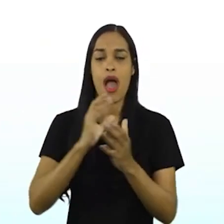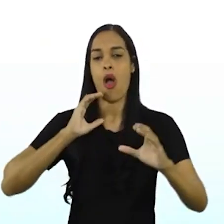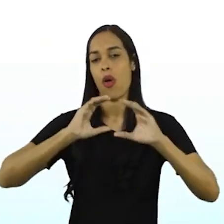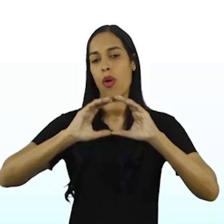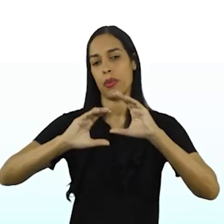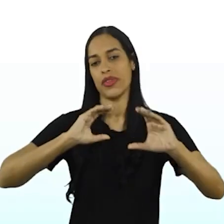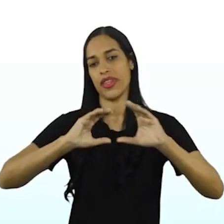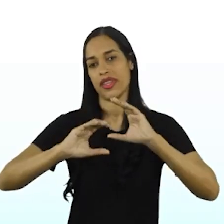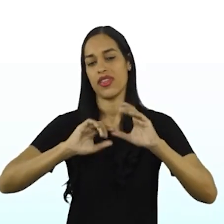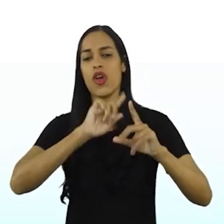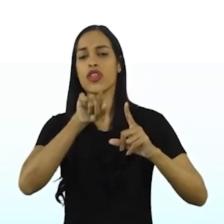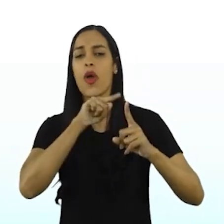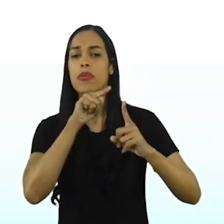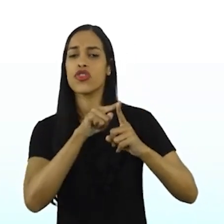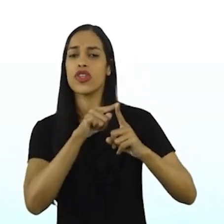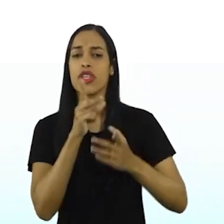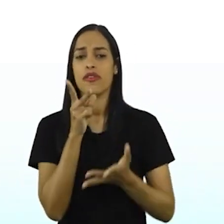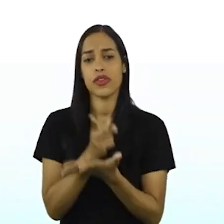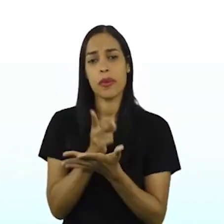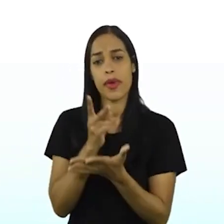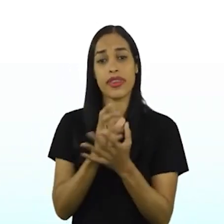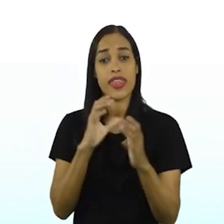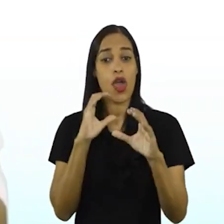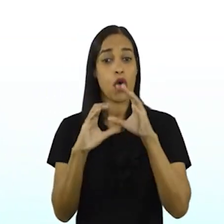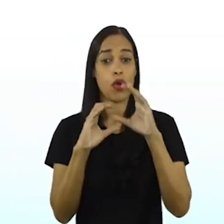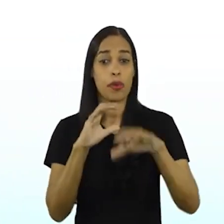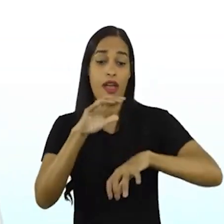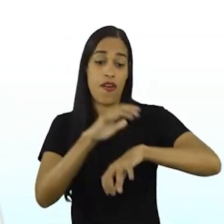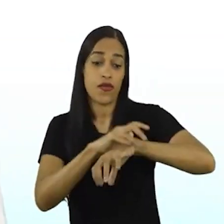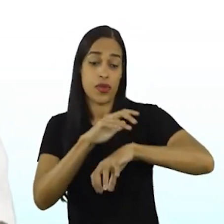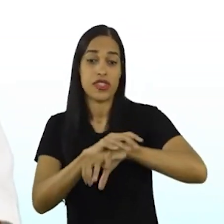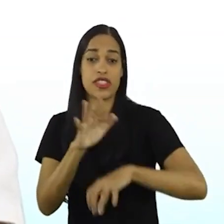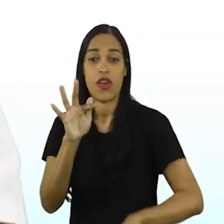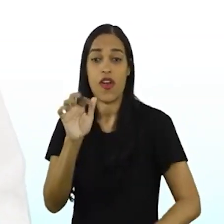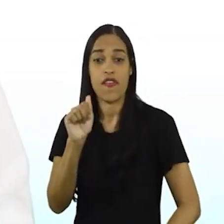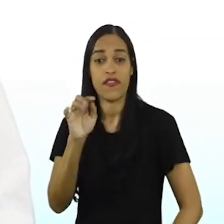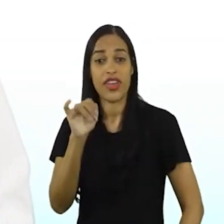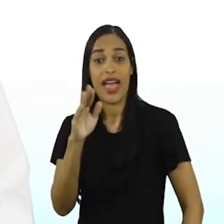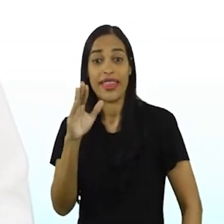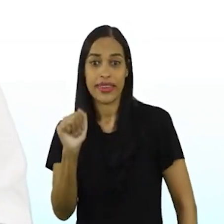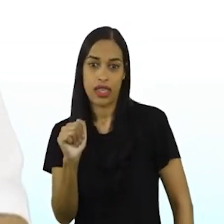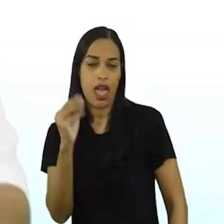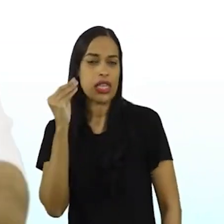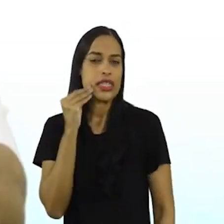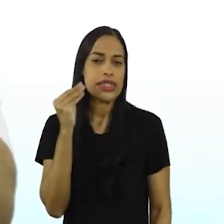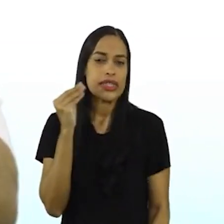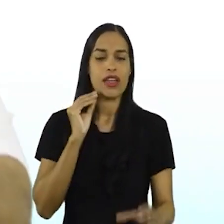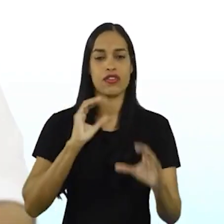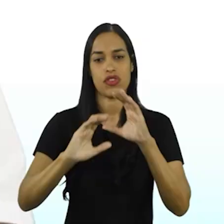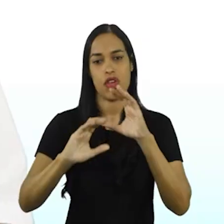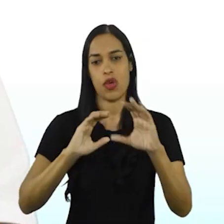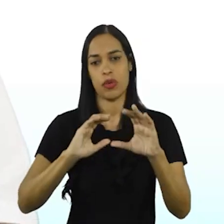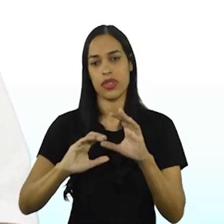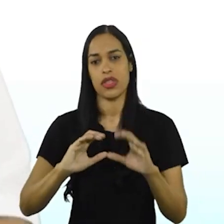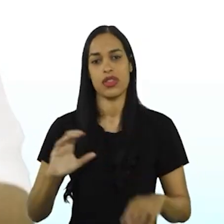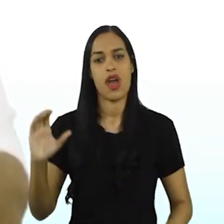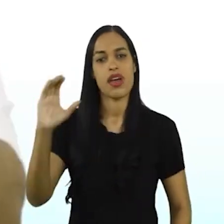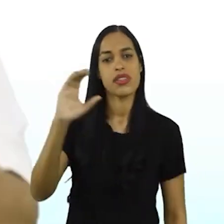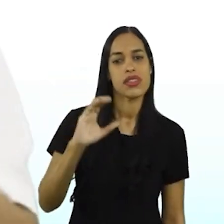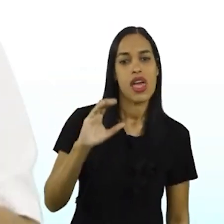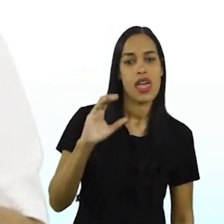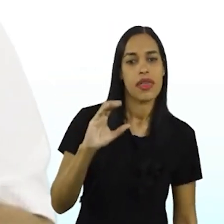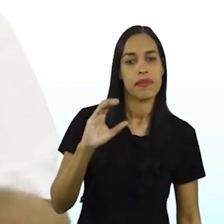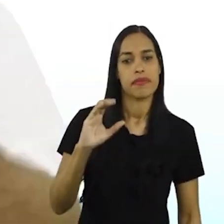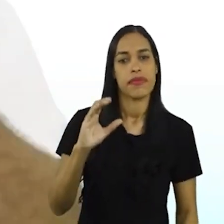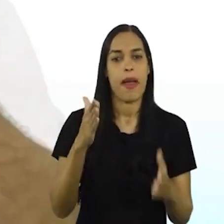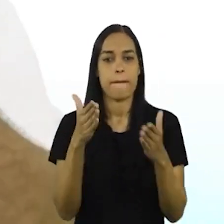manutenção da comunicação. Quem tem esse objetivo de manter a comunicação é a função fática, é aquela que testa lá o canal de comunicação. Então a